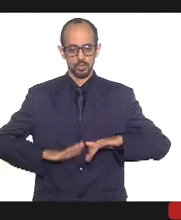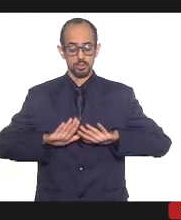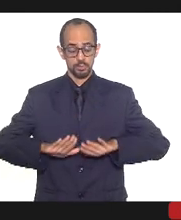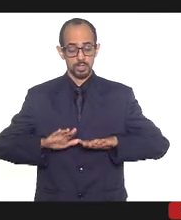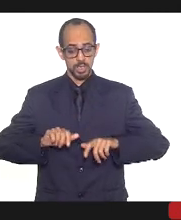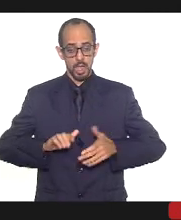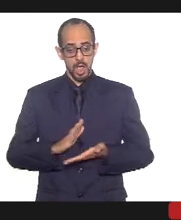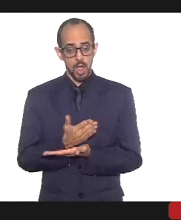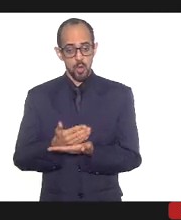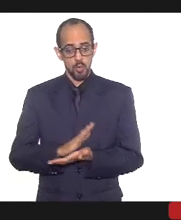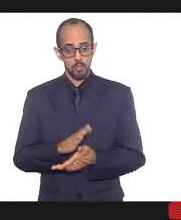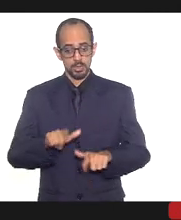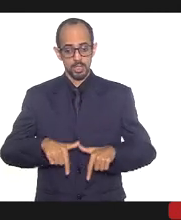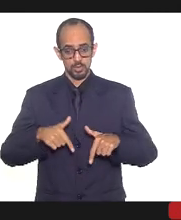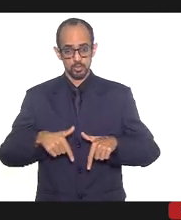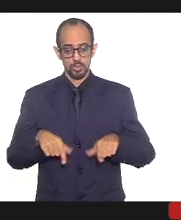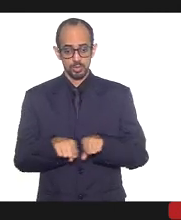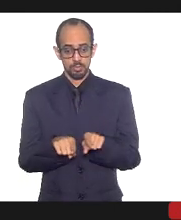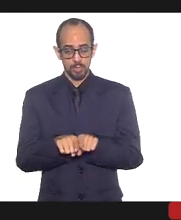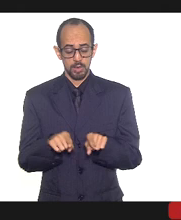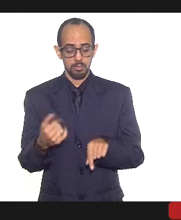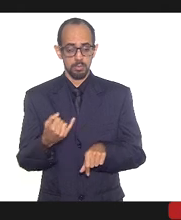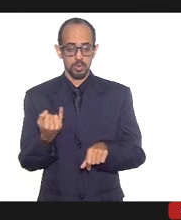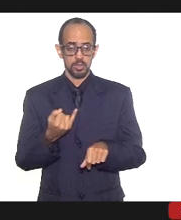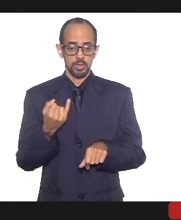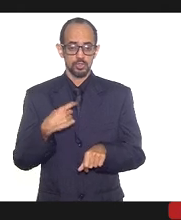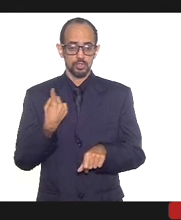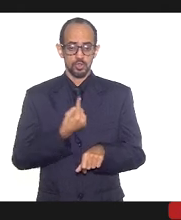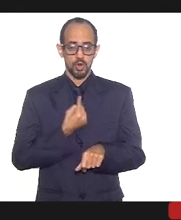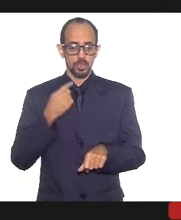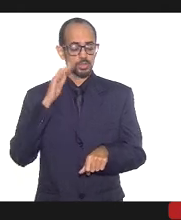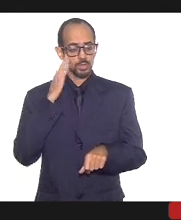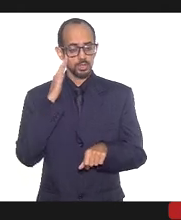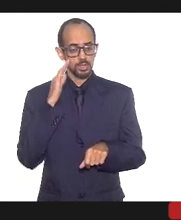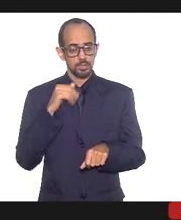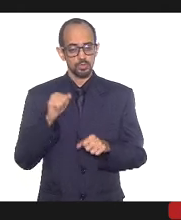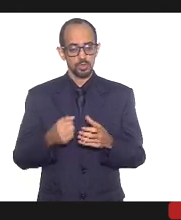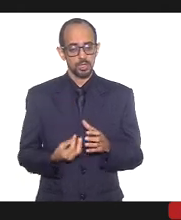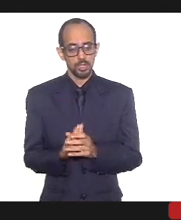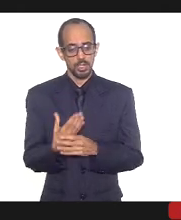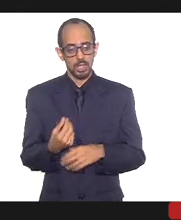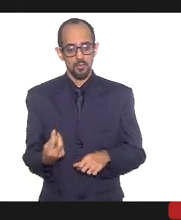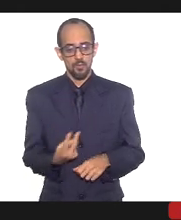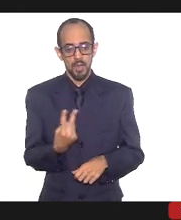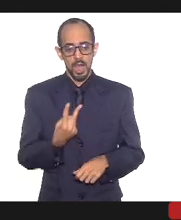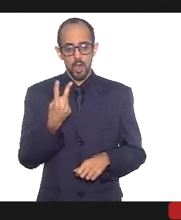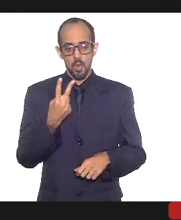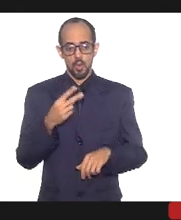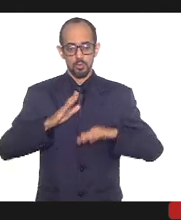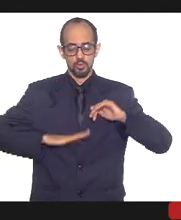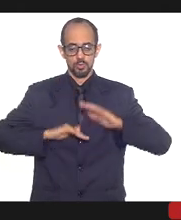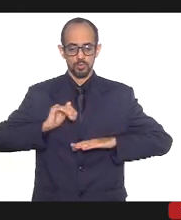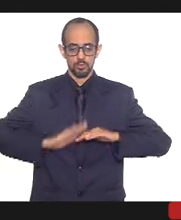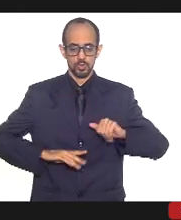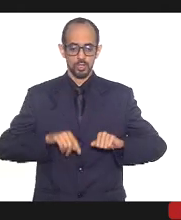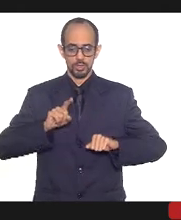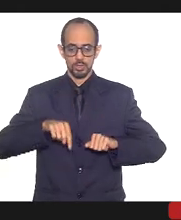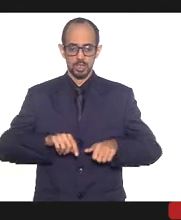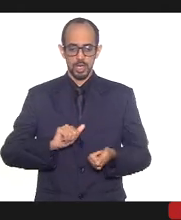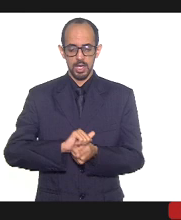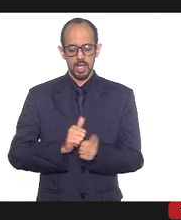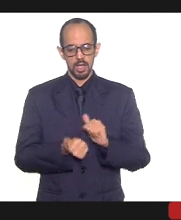ações que são importantes e a gente entende que valoriza esses profissionais de educação, como os enquadramentos,